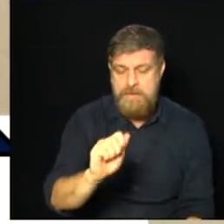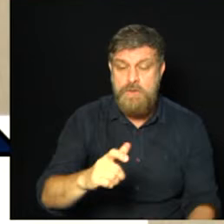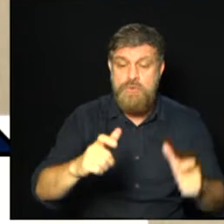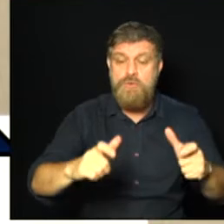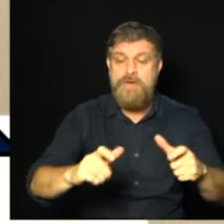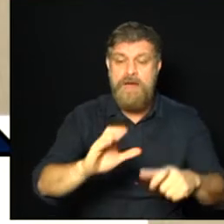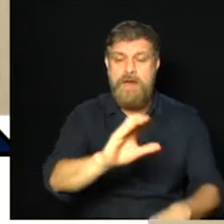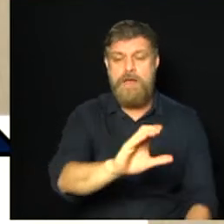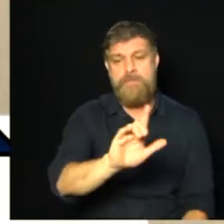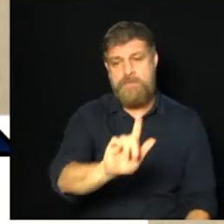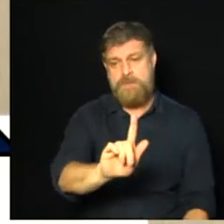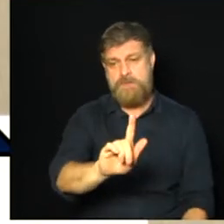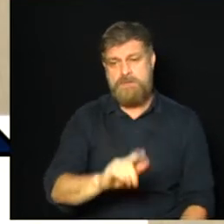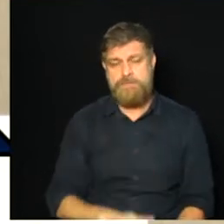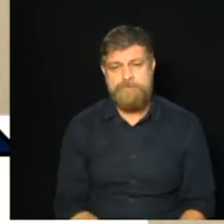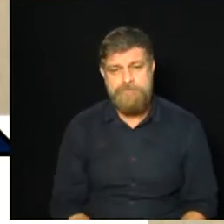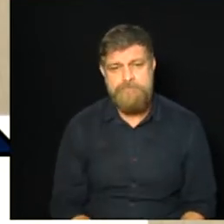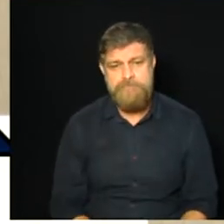Dizer que, bom,